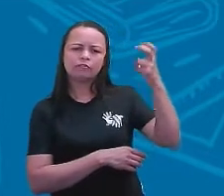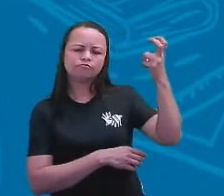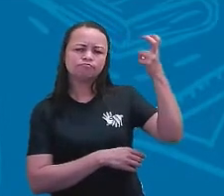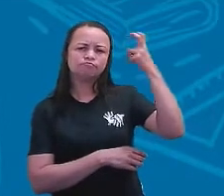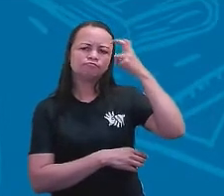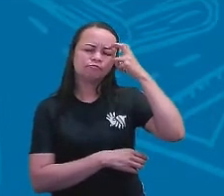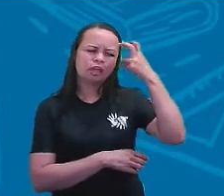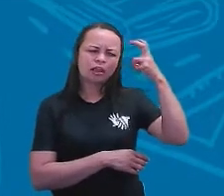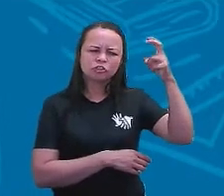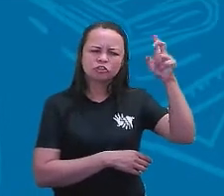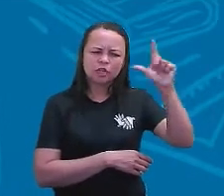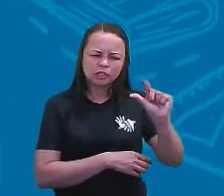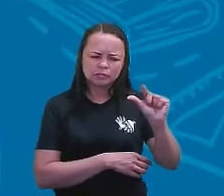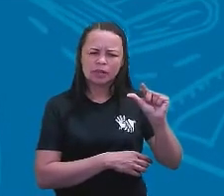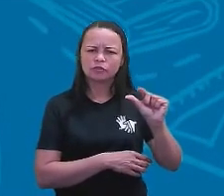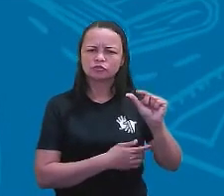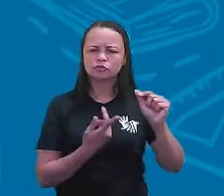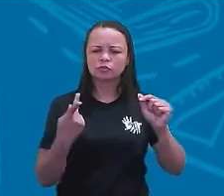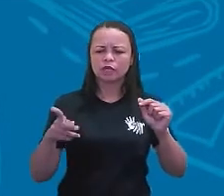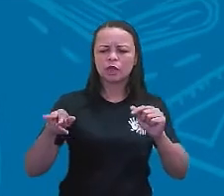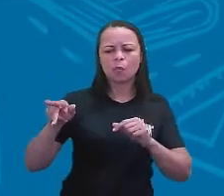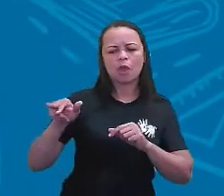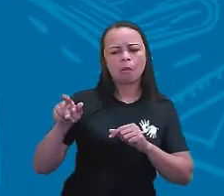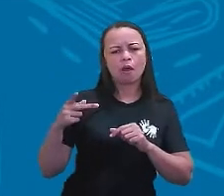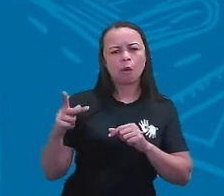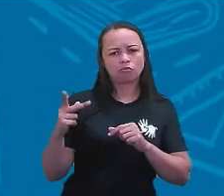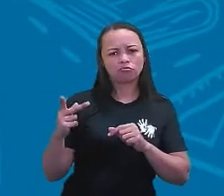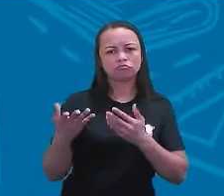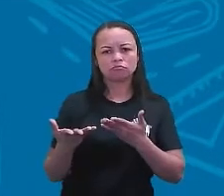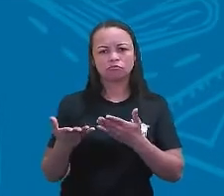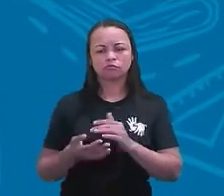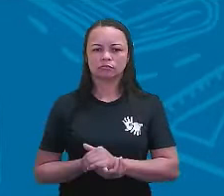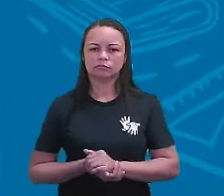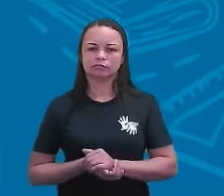irmão dele. Fácil, né? Então, estrutura na